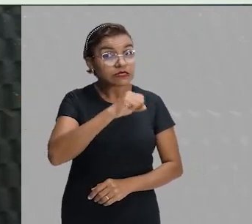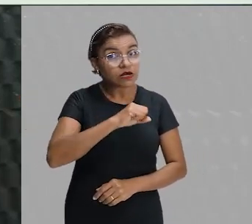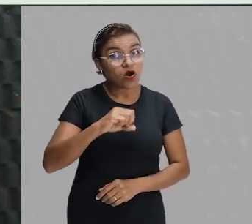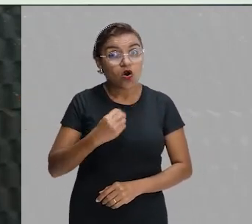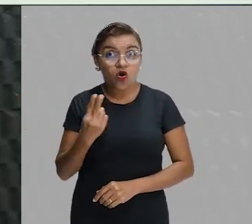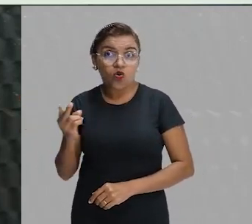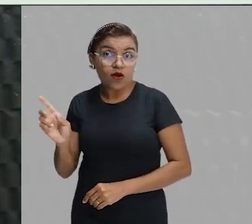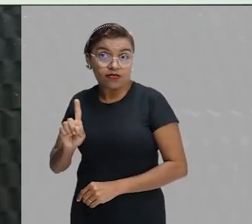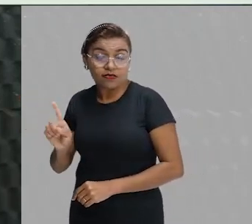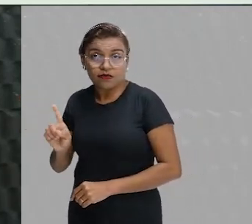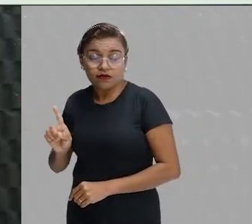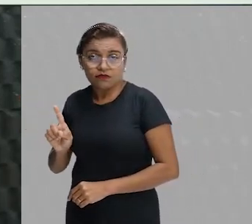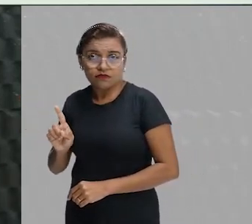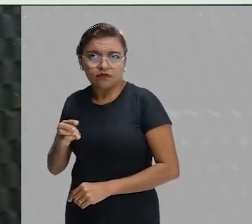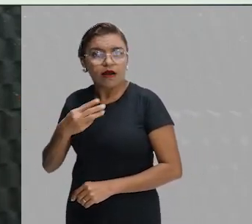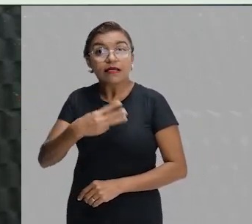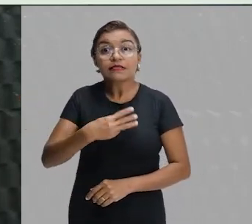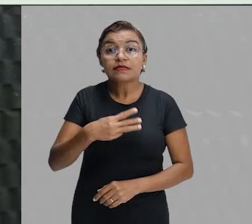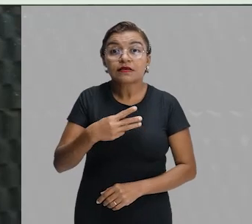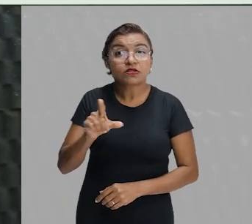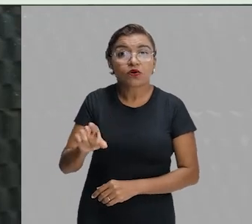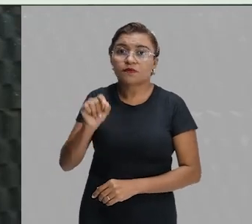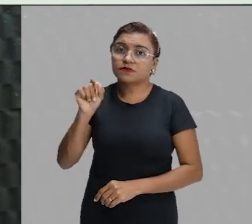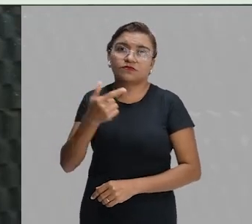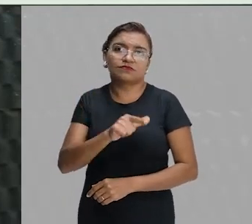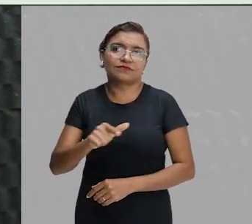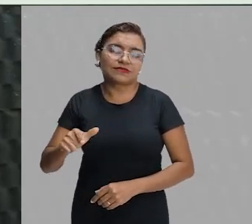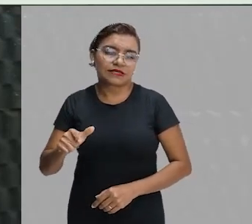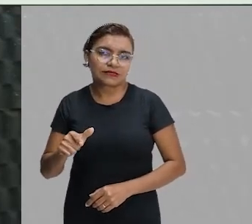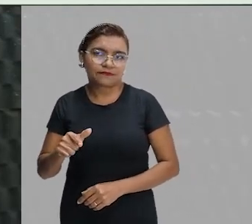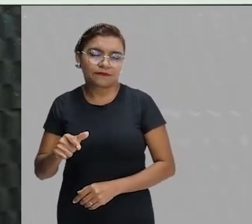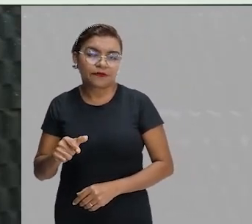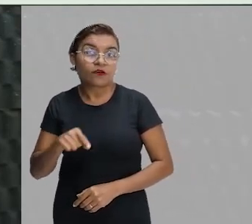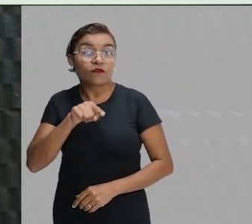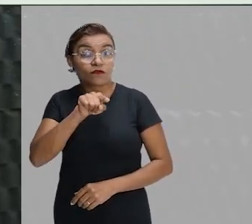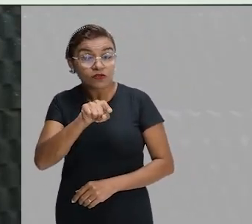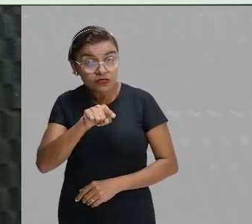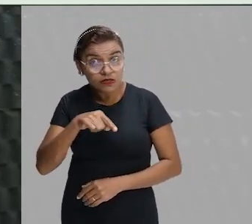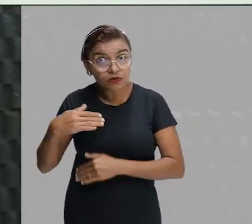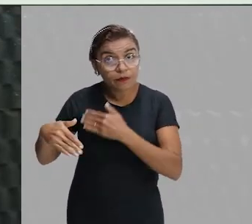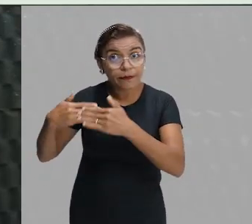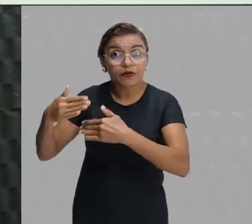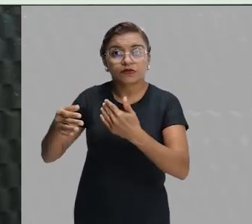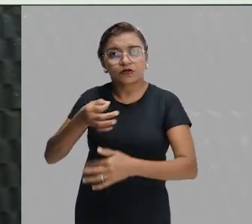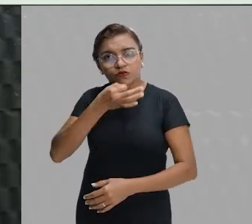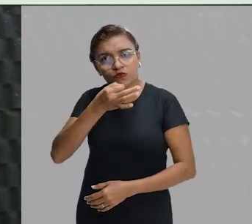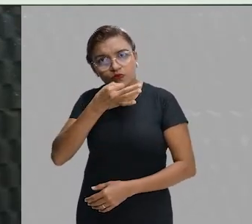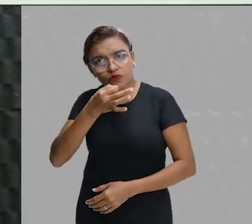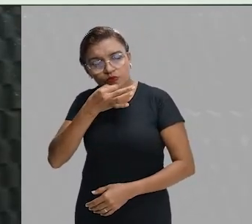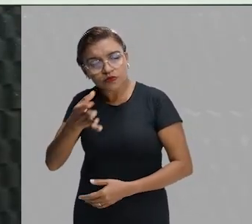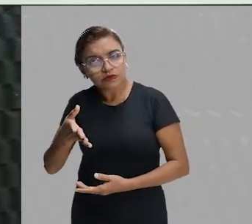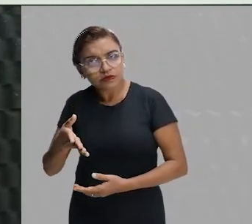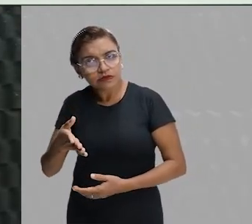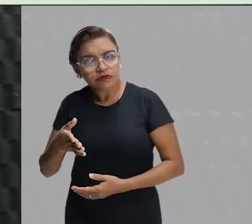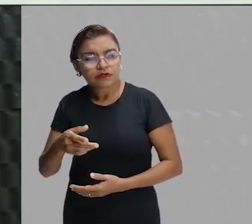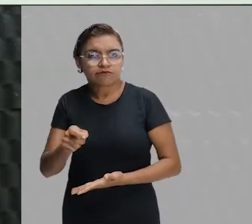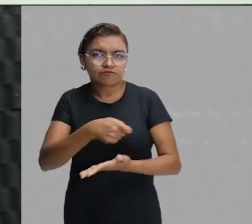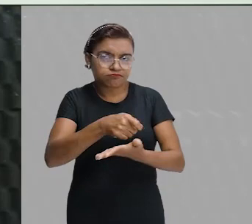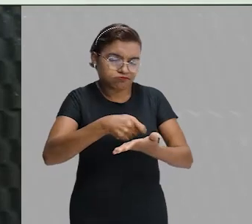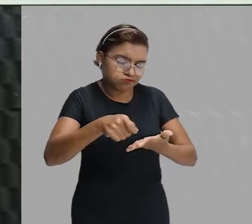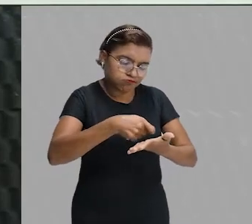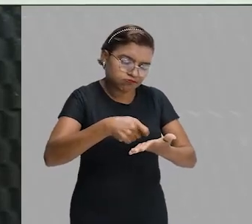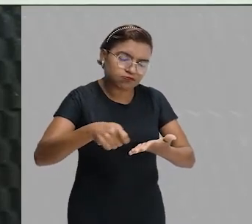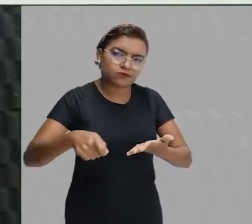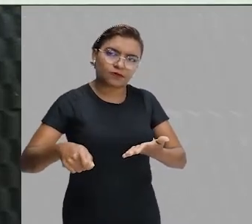não tenho um outro valor, eu não tenho uma terceira opção. Ok? Então, quando você está no processo de argumentação, quando você está no processo de elaborar, por